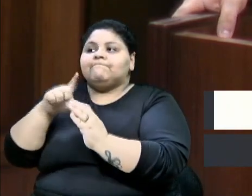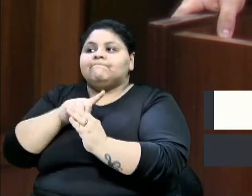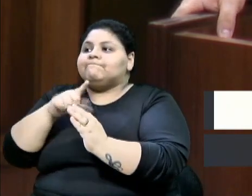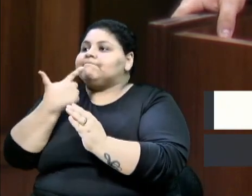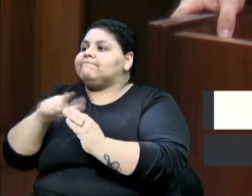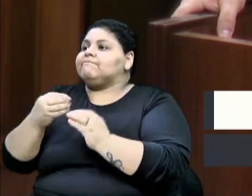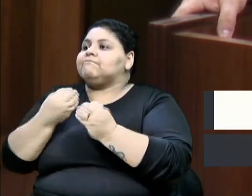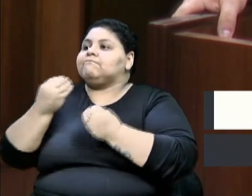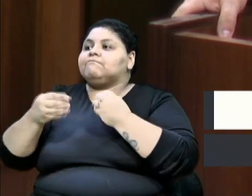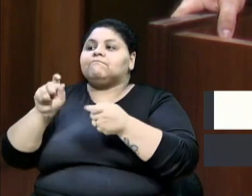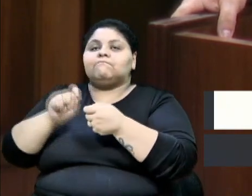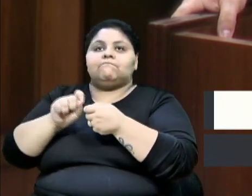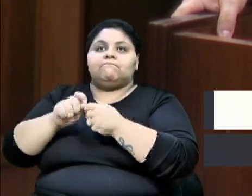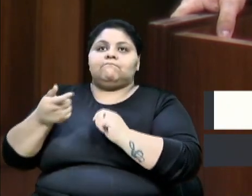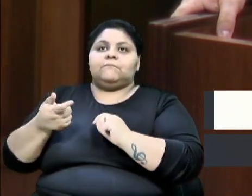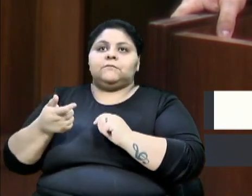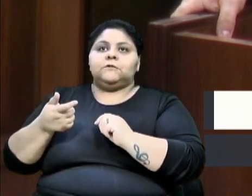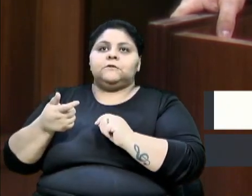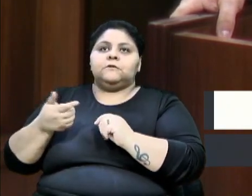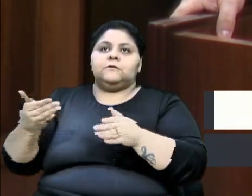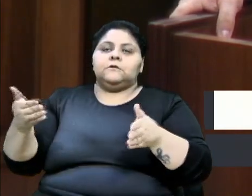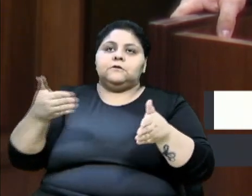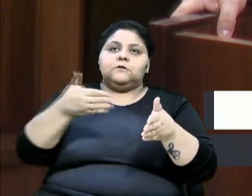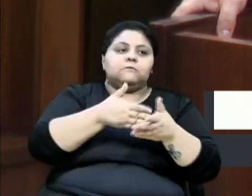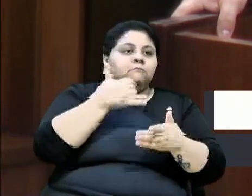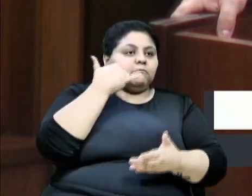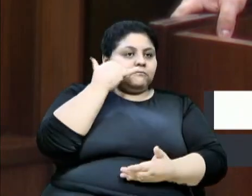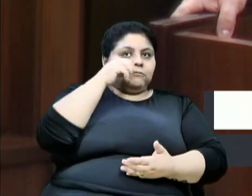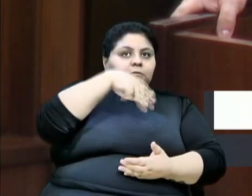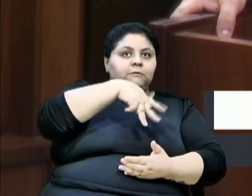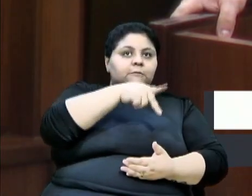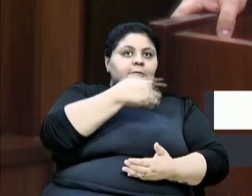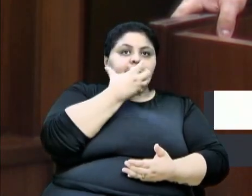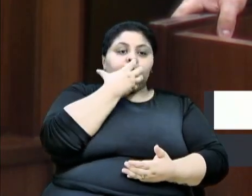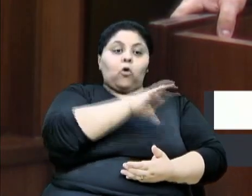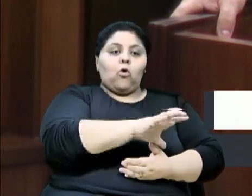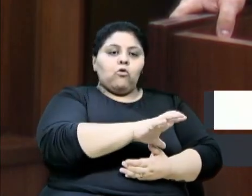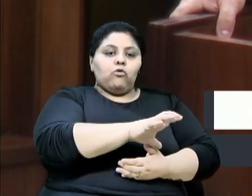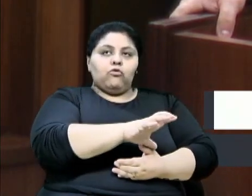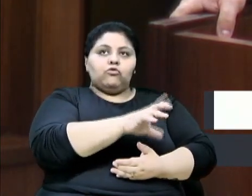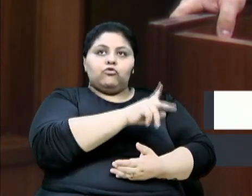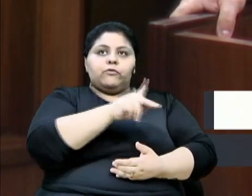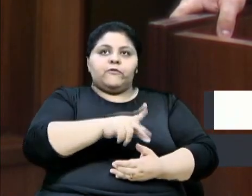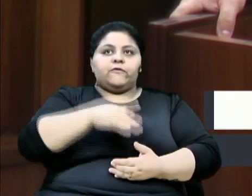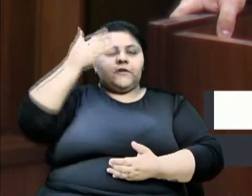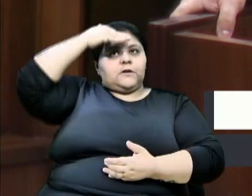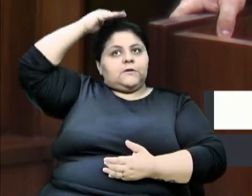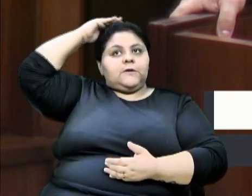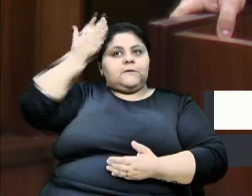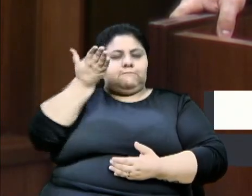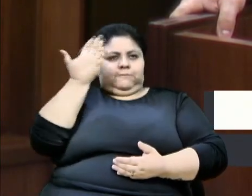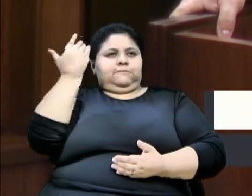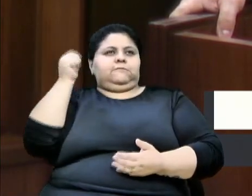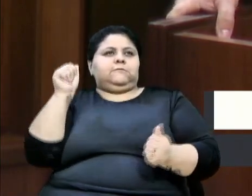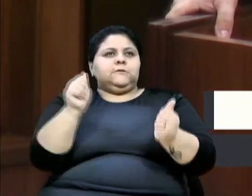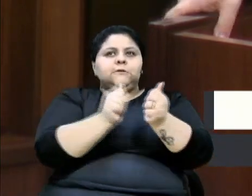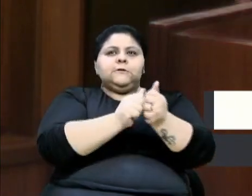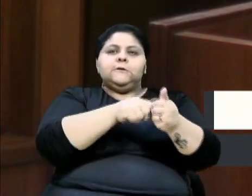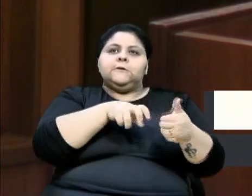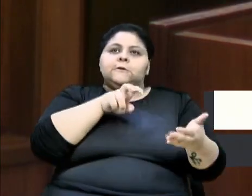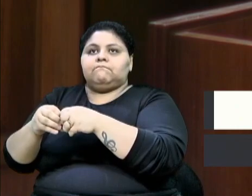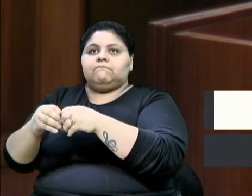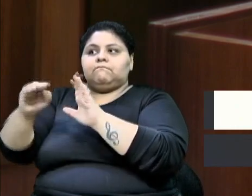prefeito Cassina, com a Fabiana de Lucena, que era da comunicação, nós temos uma campanha, nós doamos mais de 300 cachorros, vereador Velocino Ex.